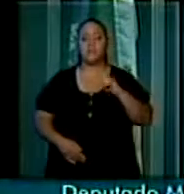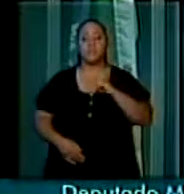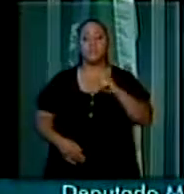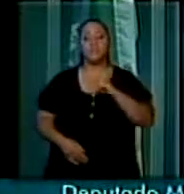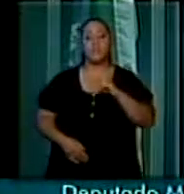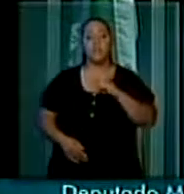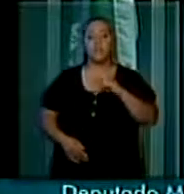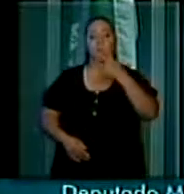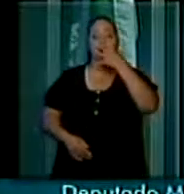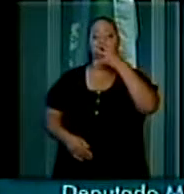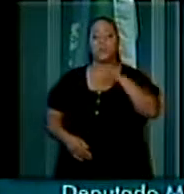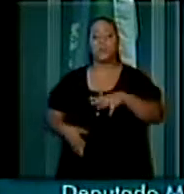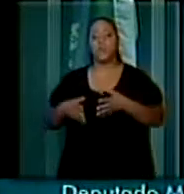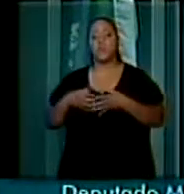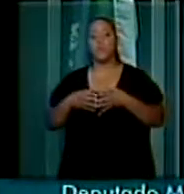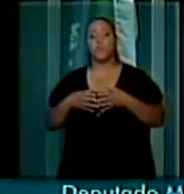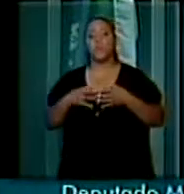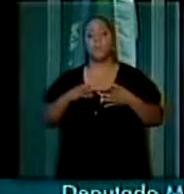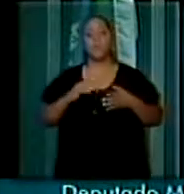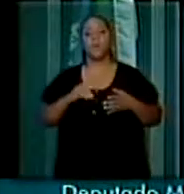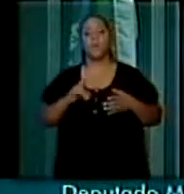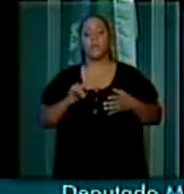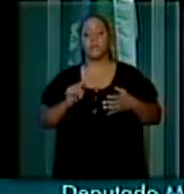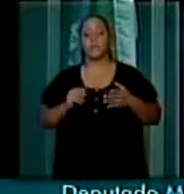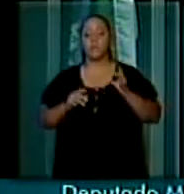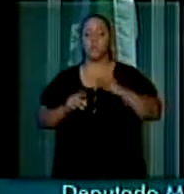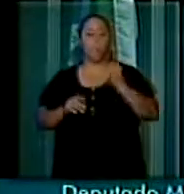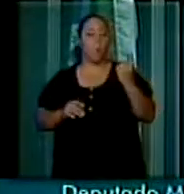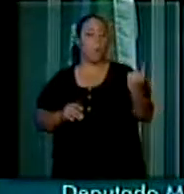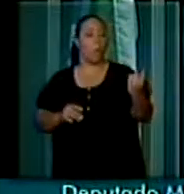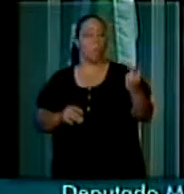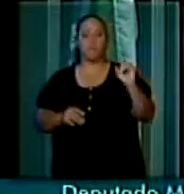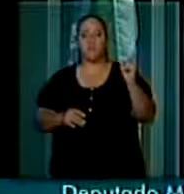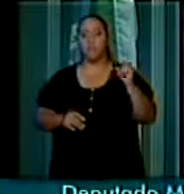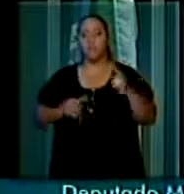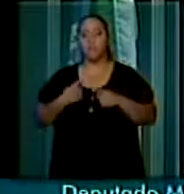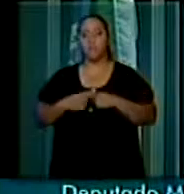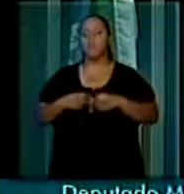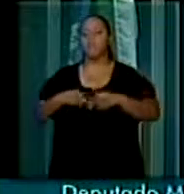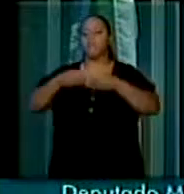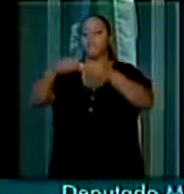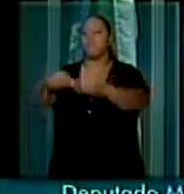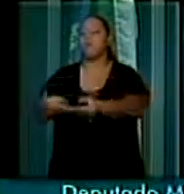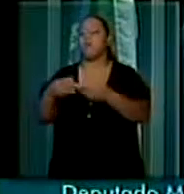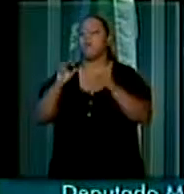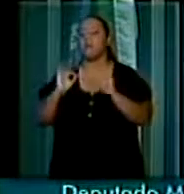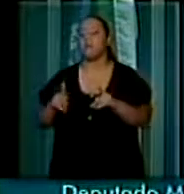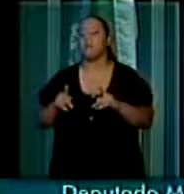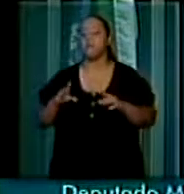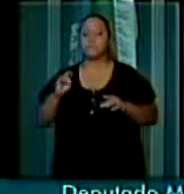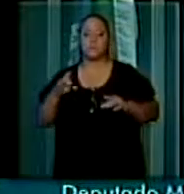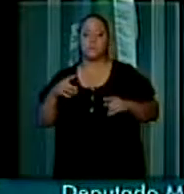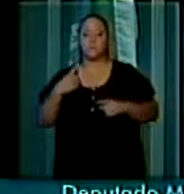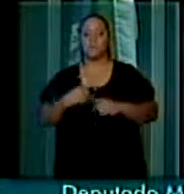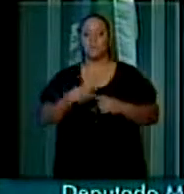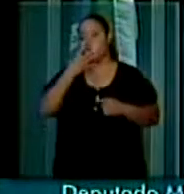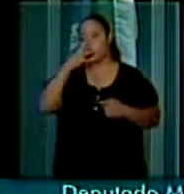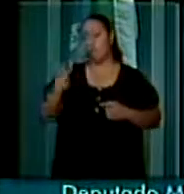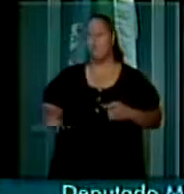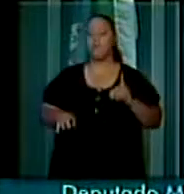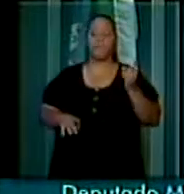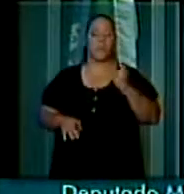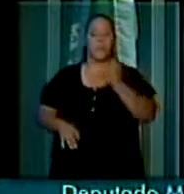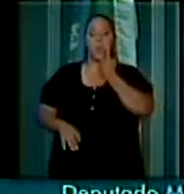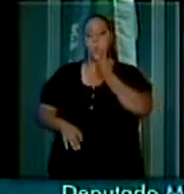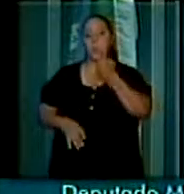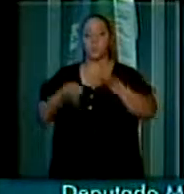órgão colegiado. Não é apenas ao recebimento de uma denúncia e não é também por uma decisão monocrática